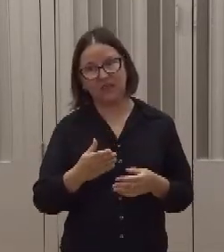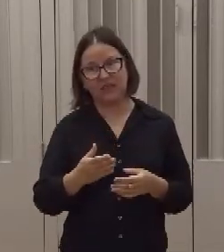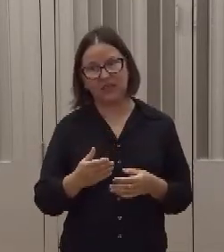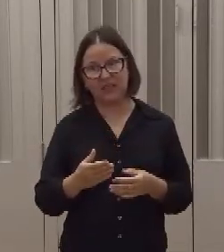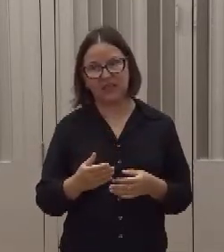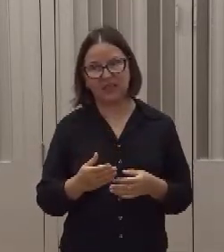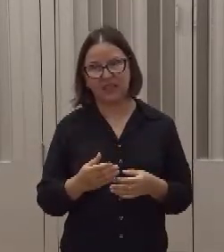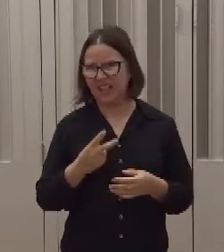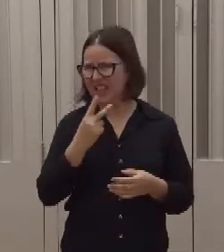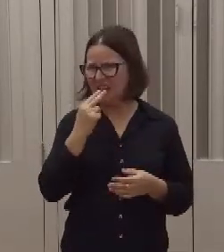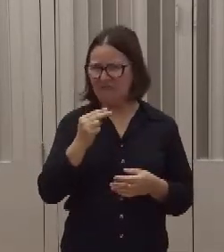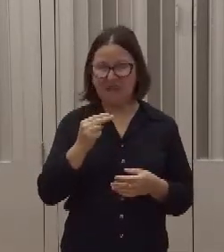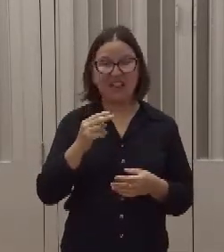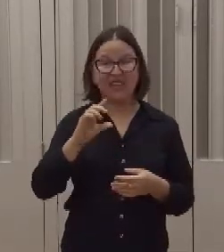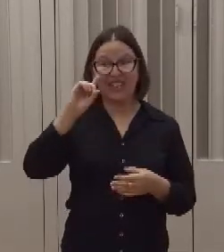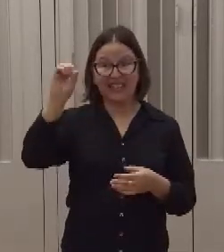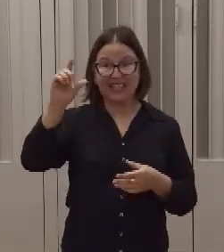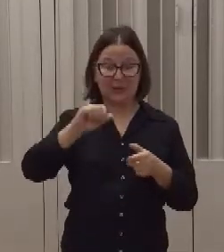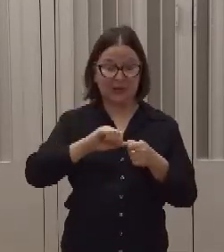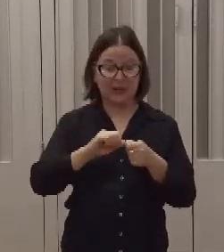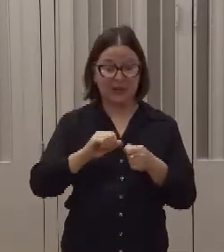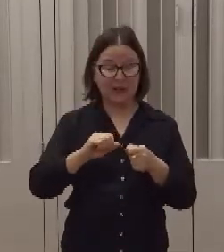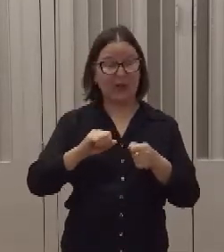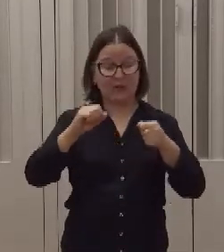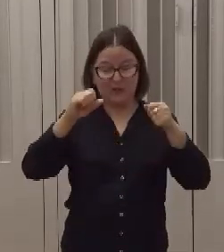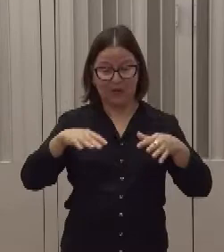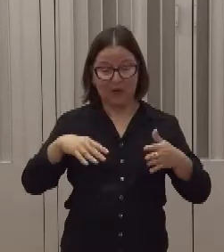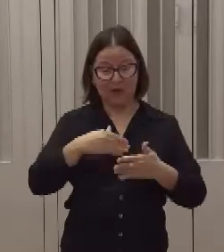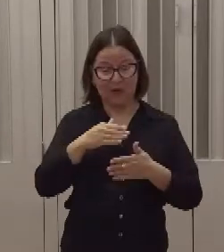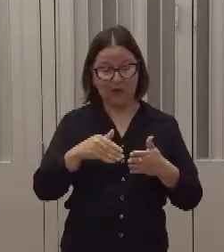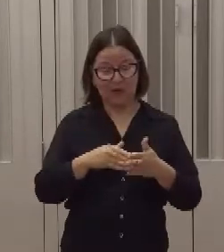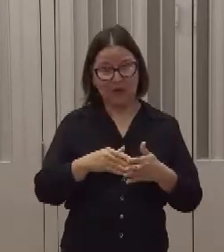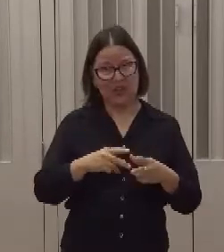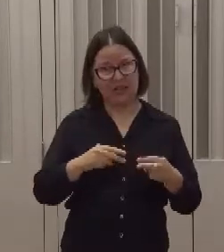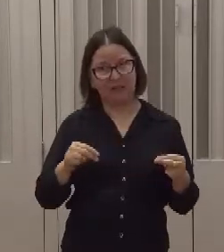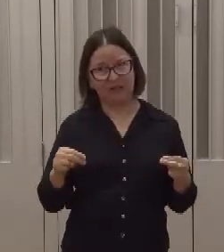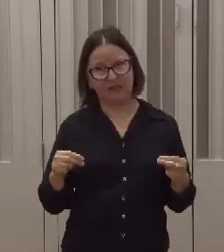coisas. Foi uma entidade inferior. E essa